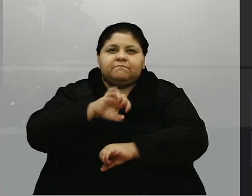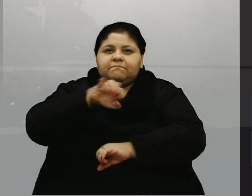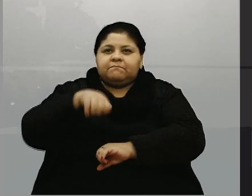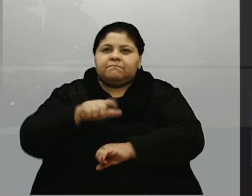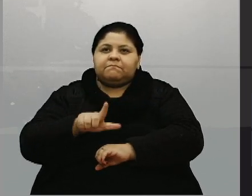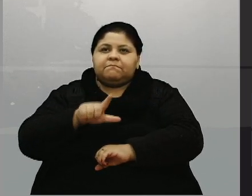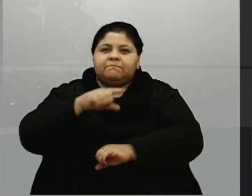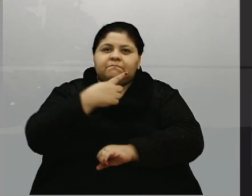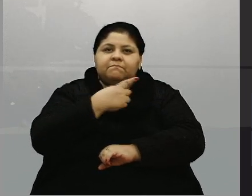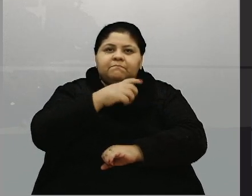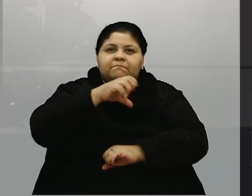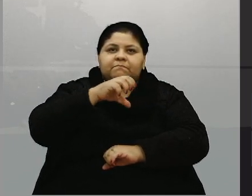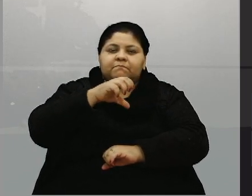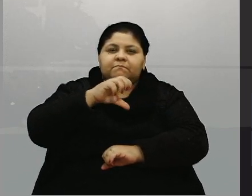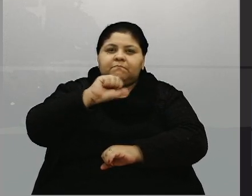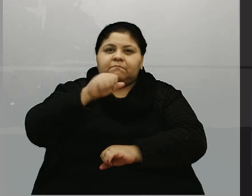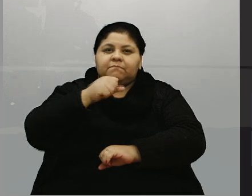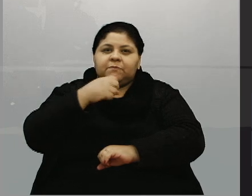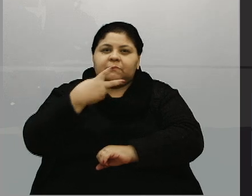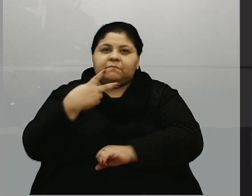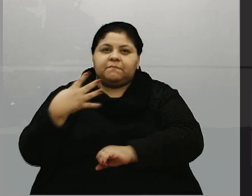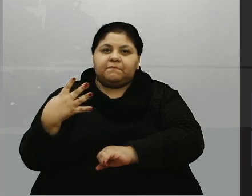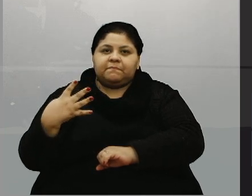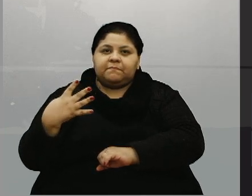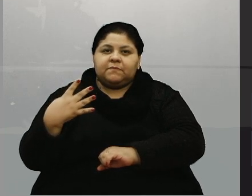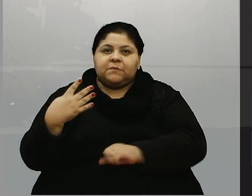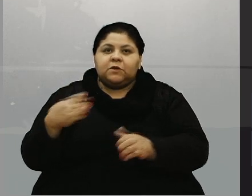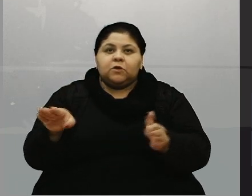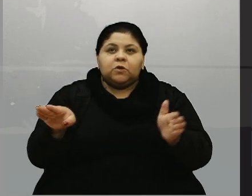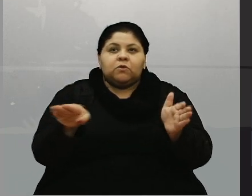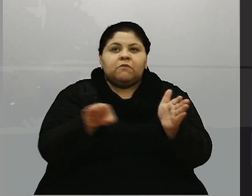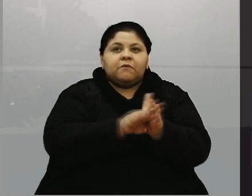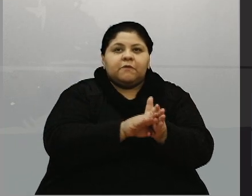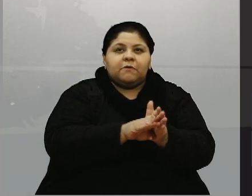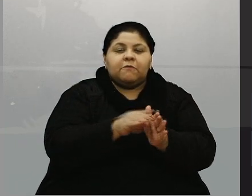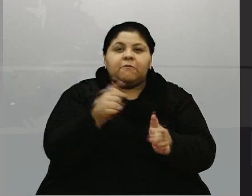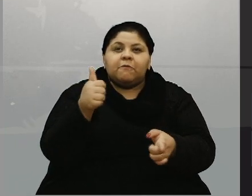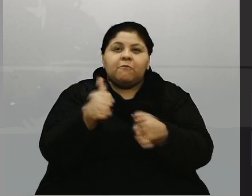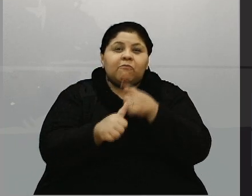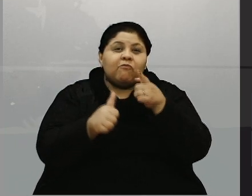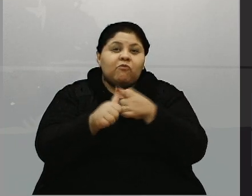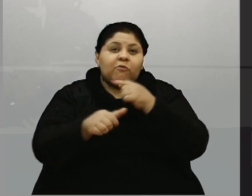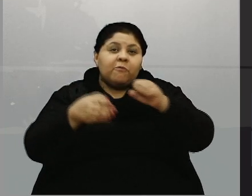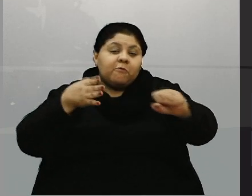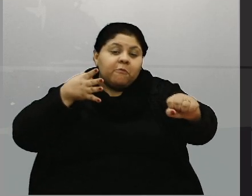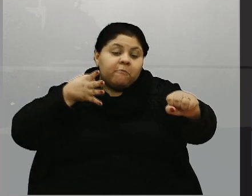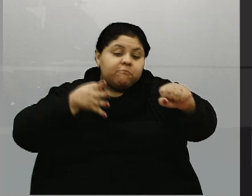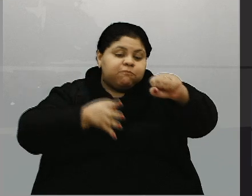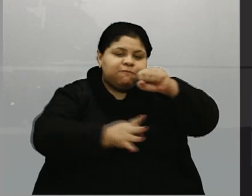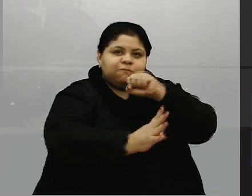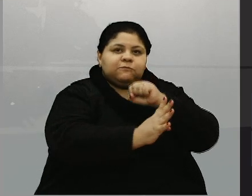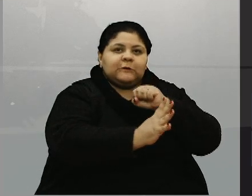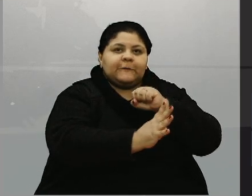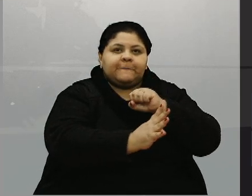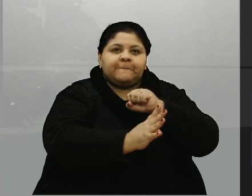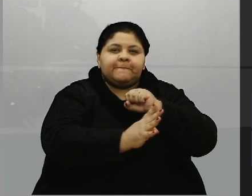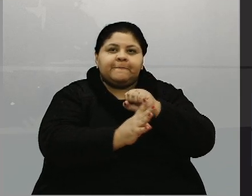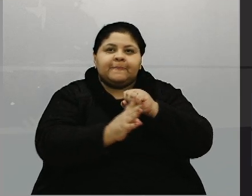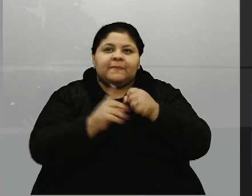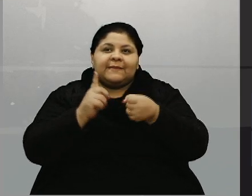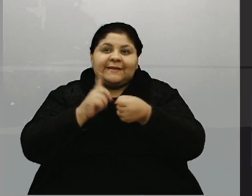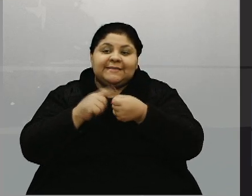de 1824, com a chegada dos primeiros imigrantes na cidade de São